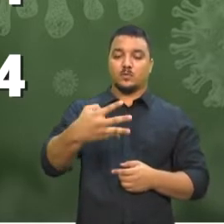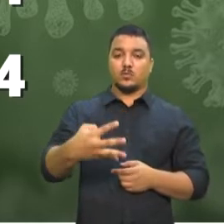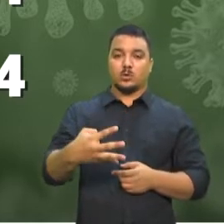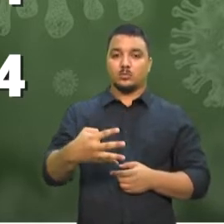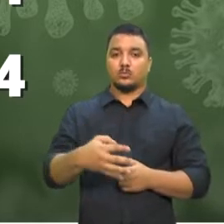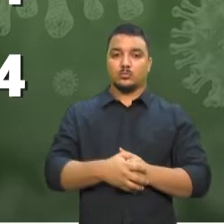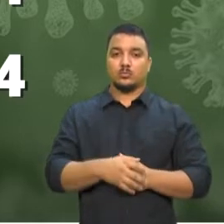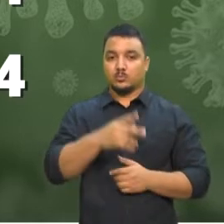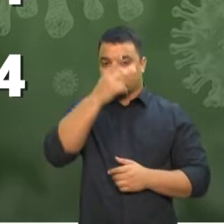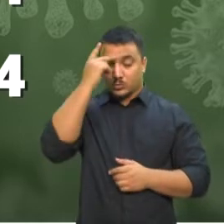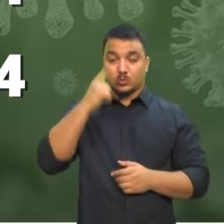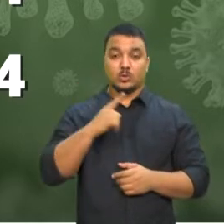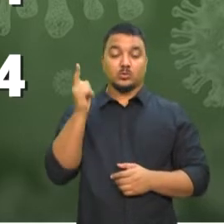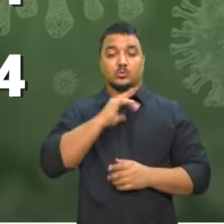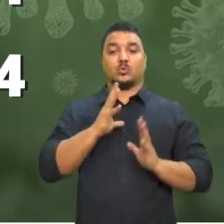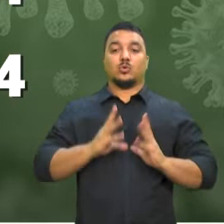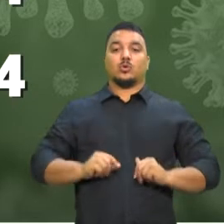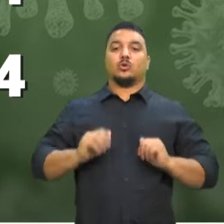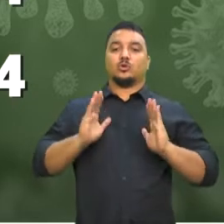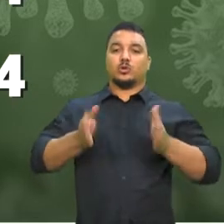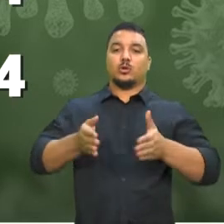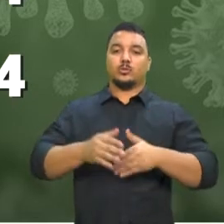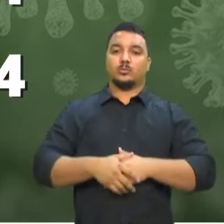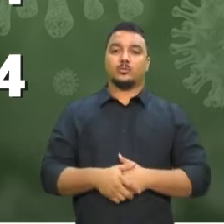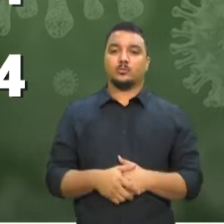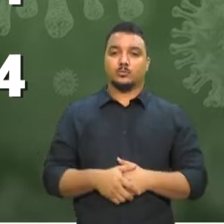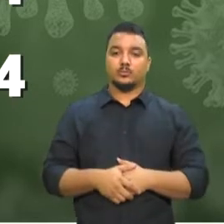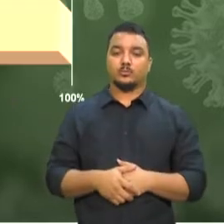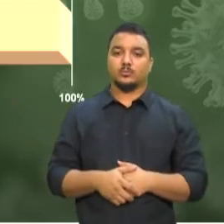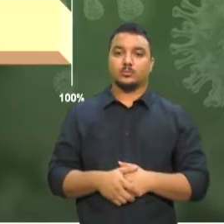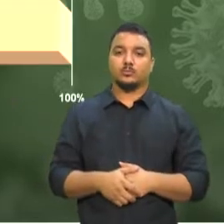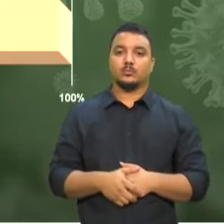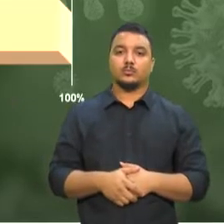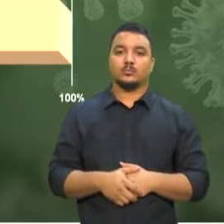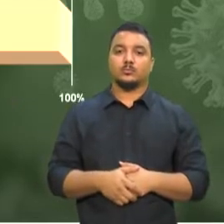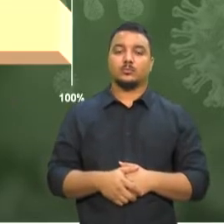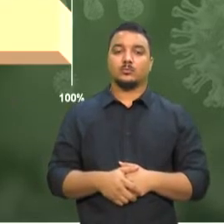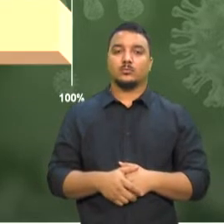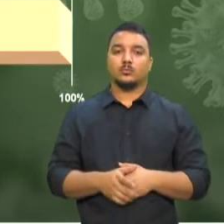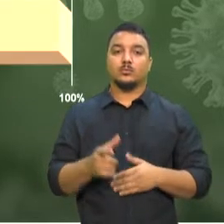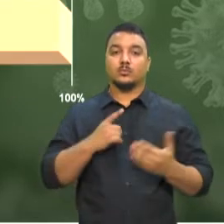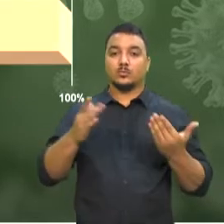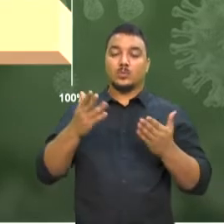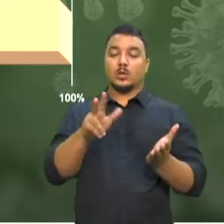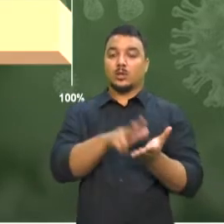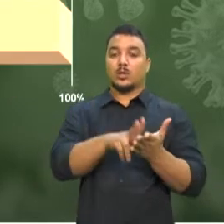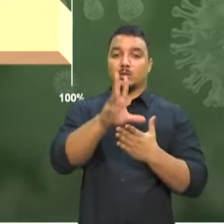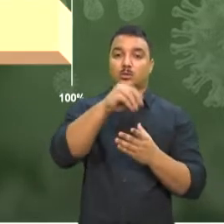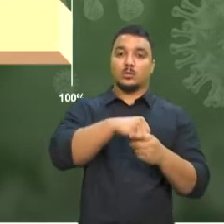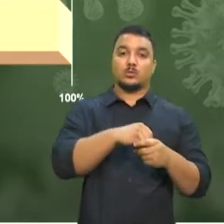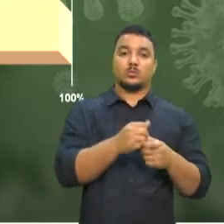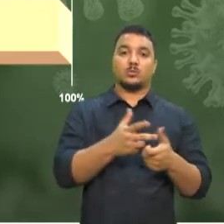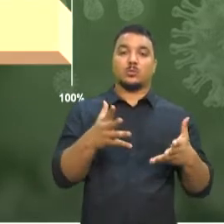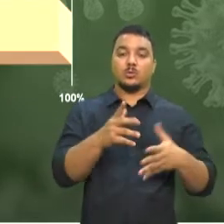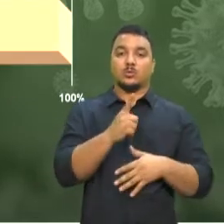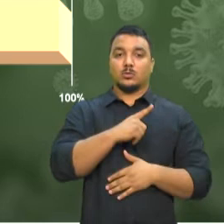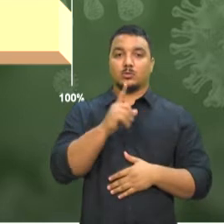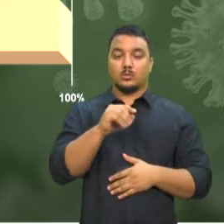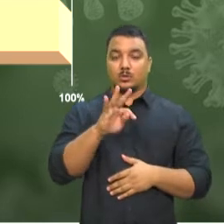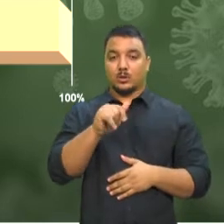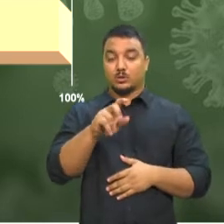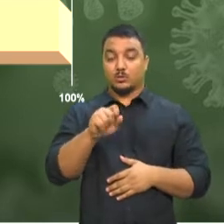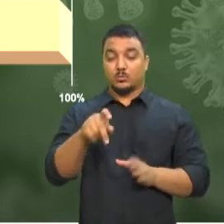582.524 pessoas conseguiram vencer o coronavírus. Com relação às internações, a taxa de ocupação nas UTIs do